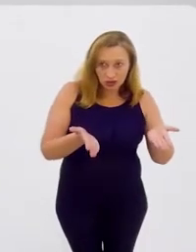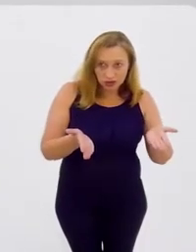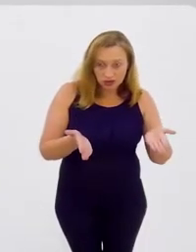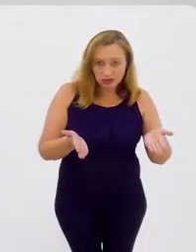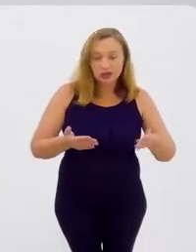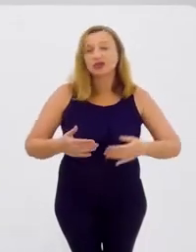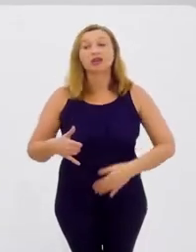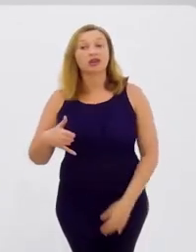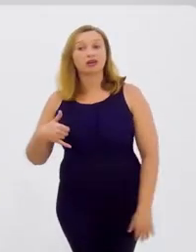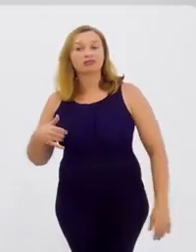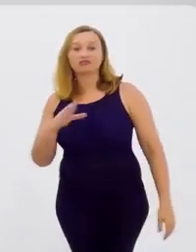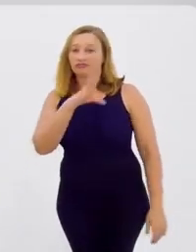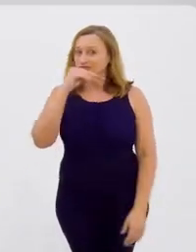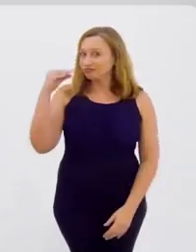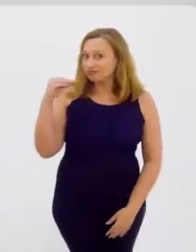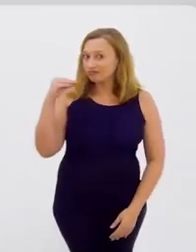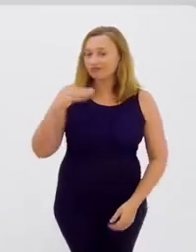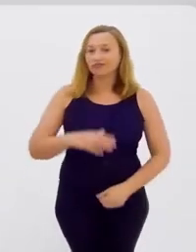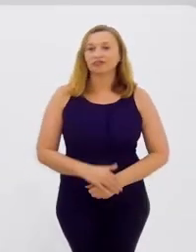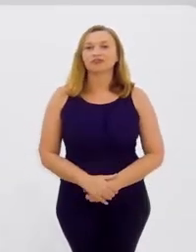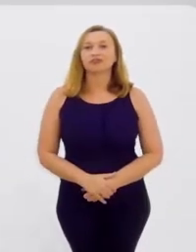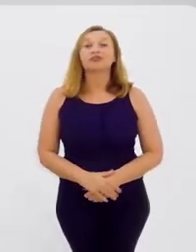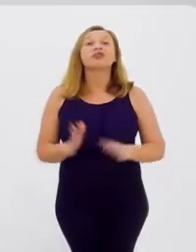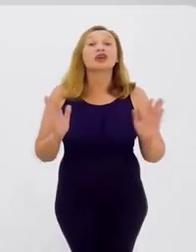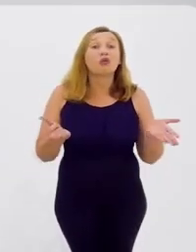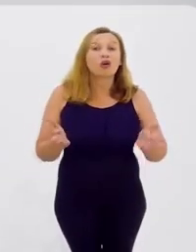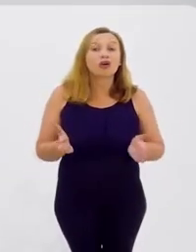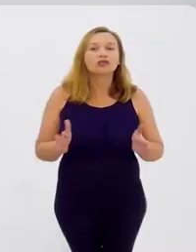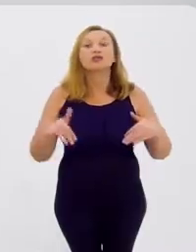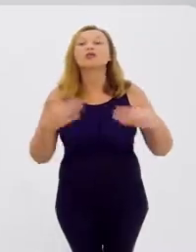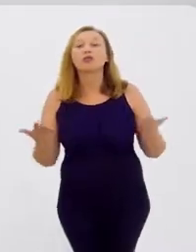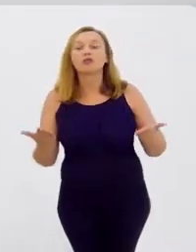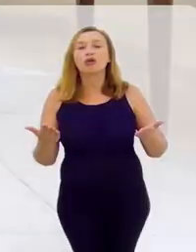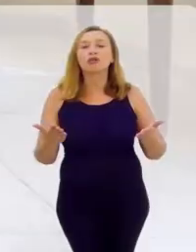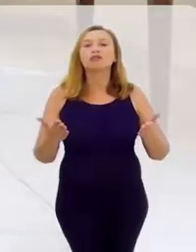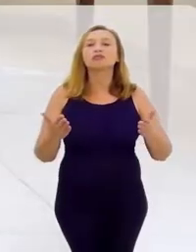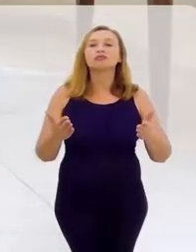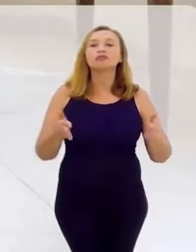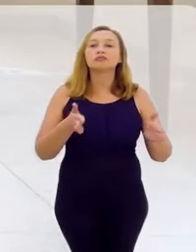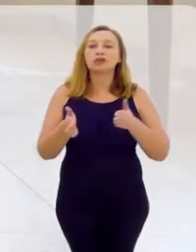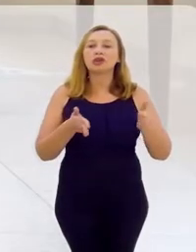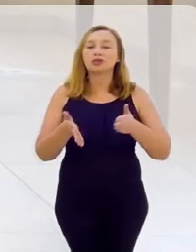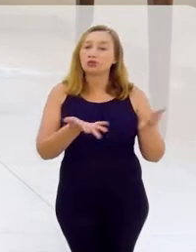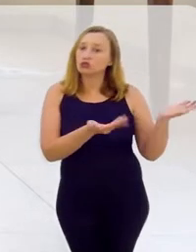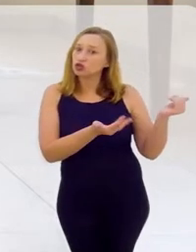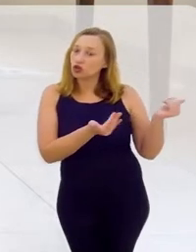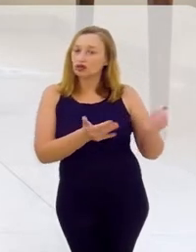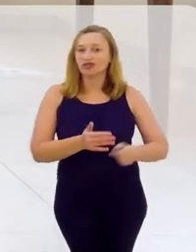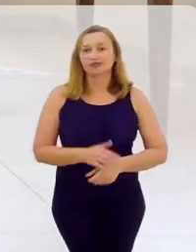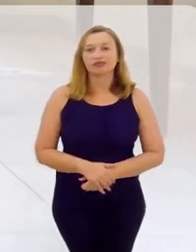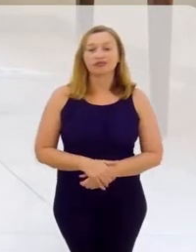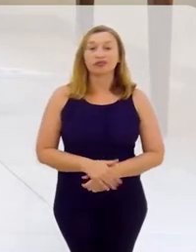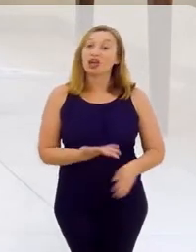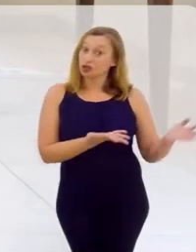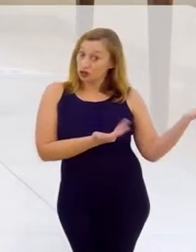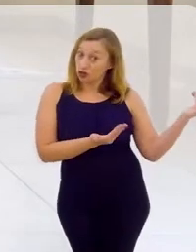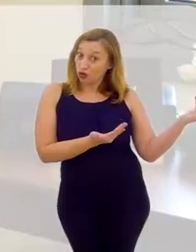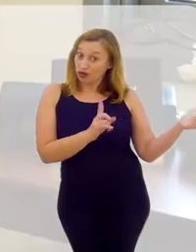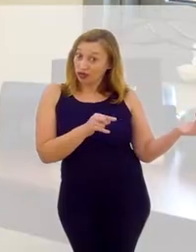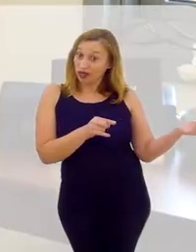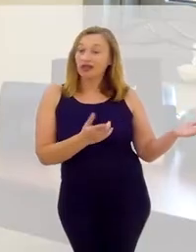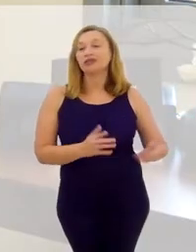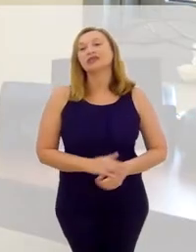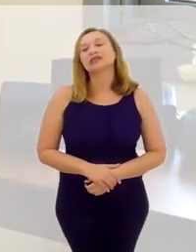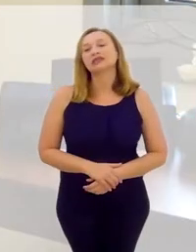voltamos agora. Já chegamos à adolescência. E agora, qual é o próximo passo desse jovem? É um jovem.